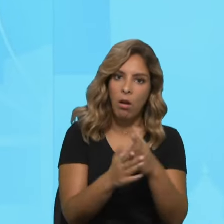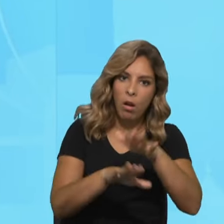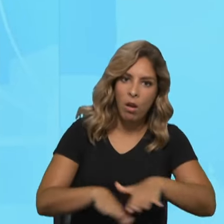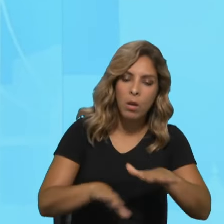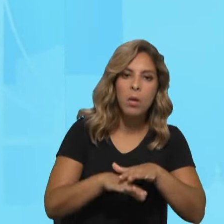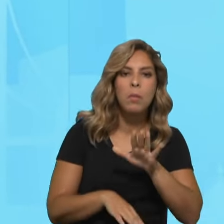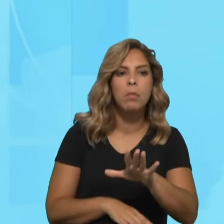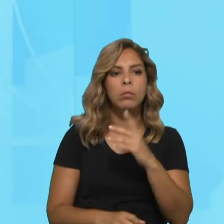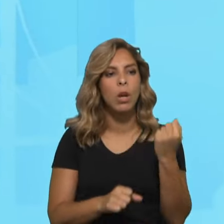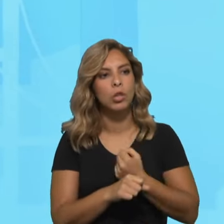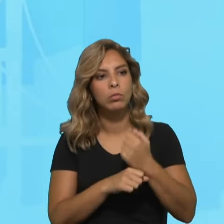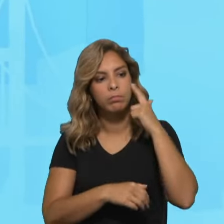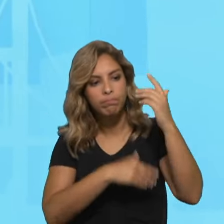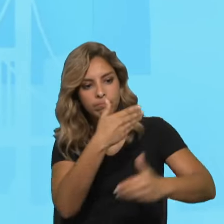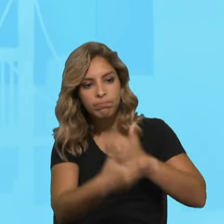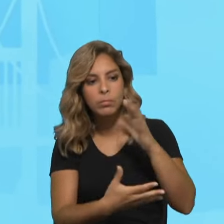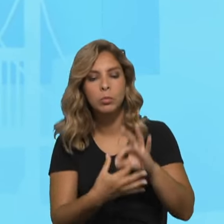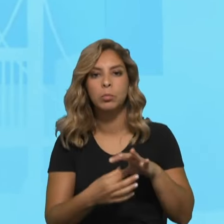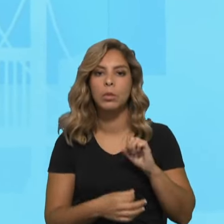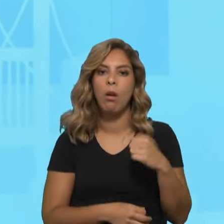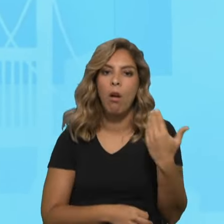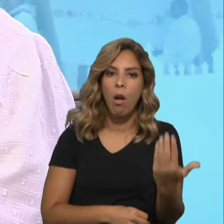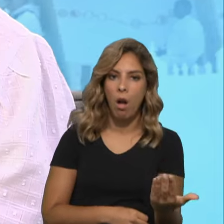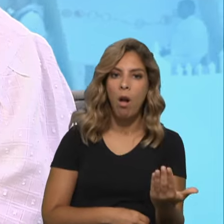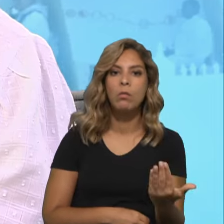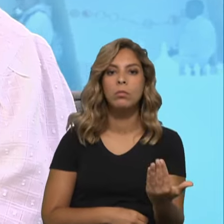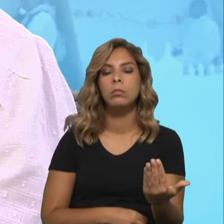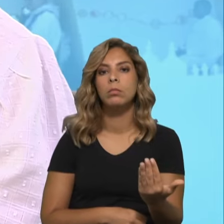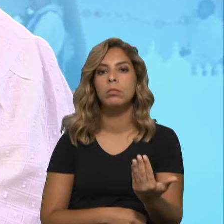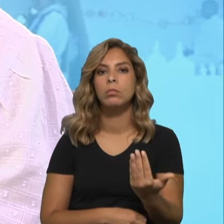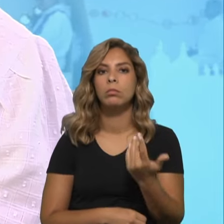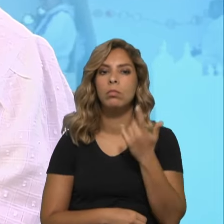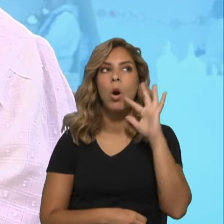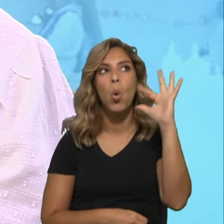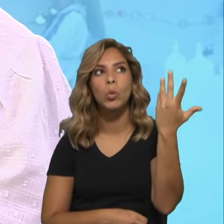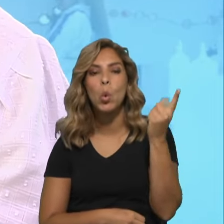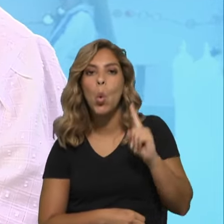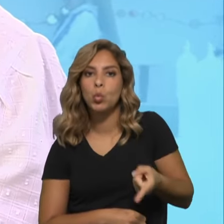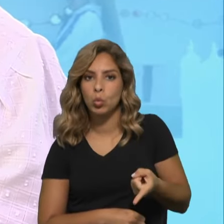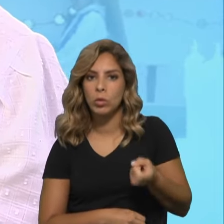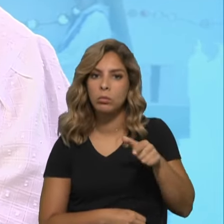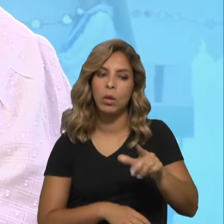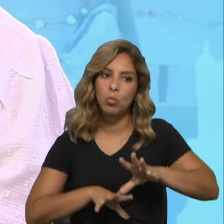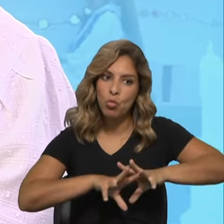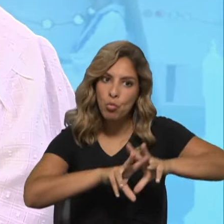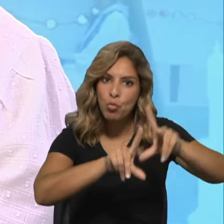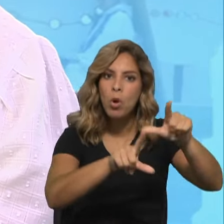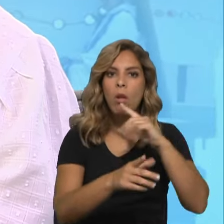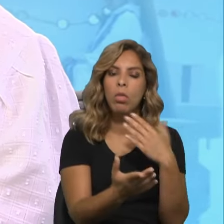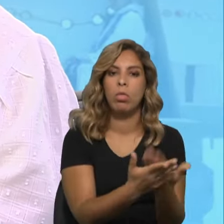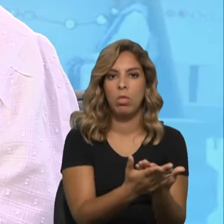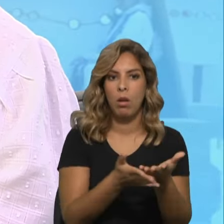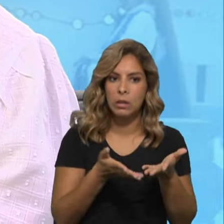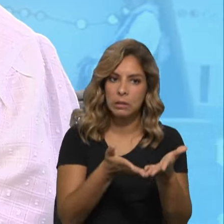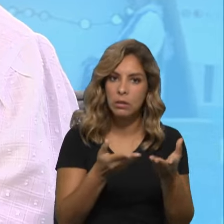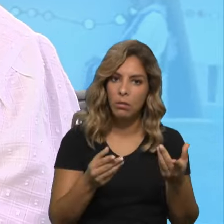mesmo e para pensar em como é que este auxílio aos mais fragilizados pode acomtecer ou como é que a fragilidade pode desaparecer ou mesmo